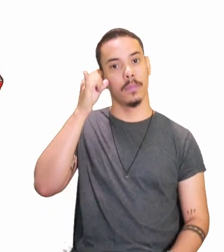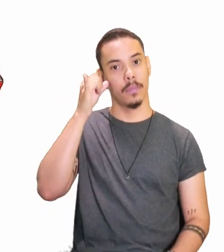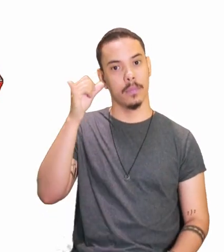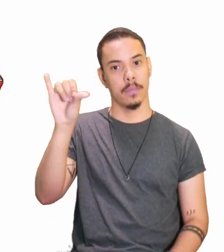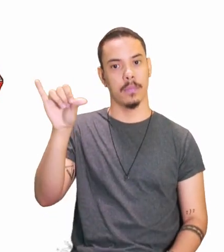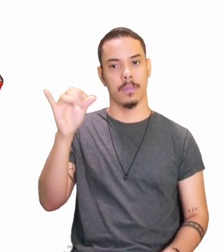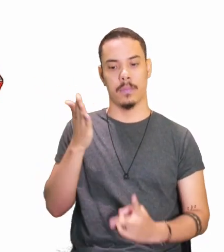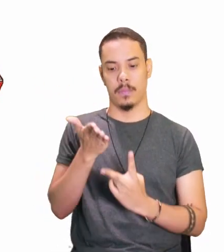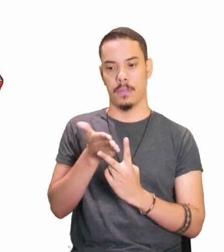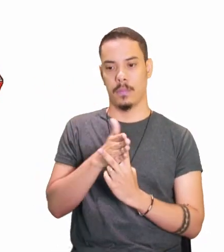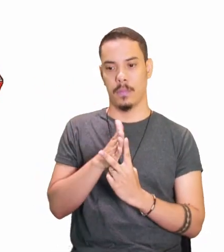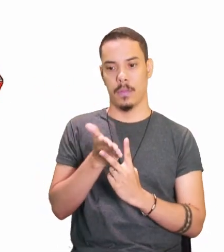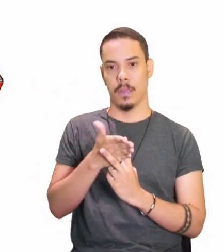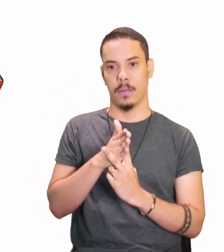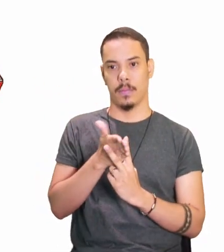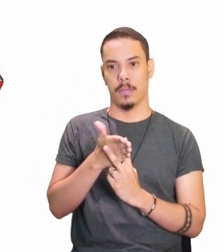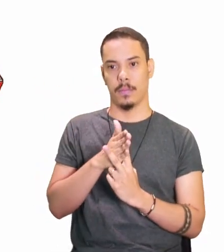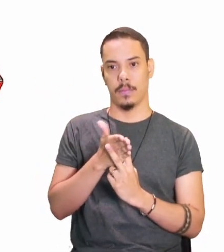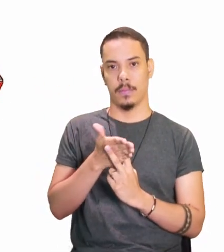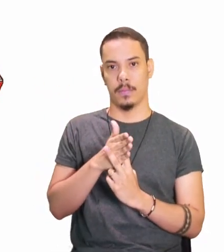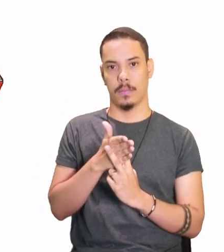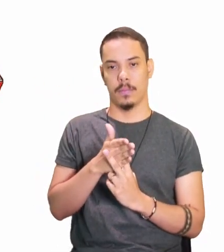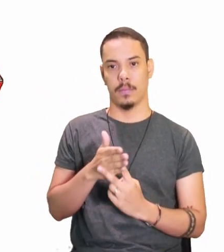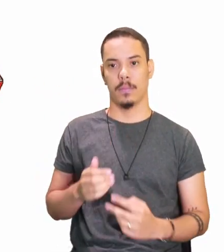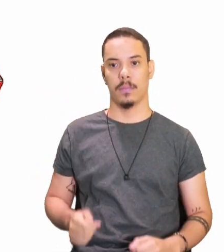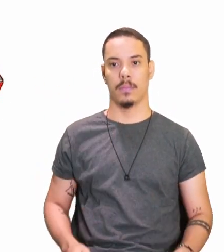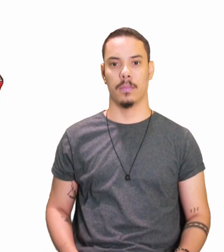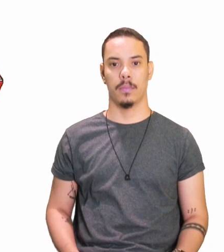adequada evita o quê, amado?